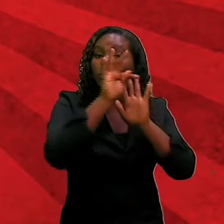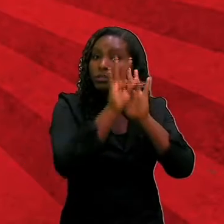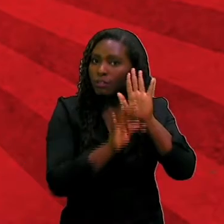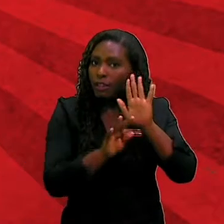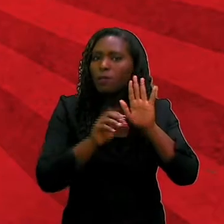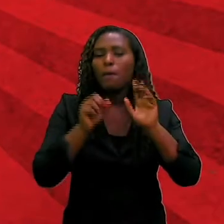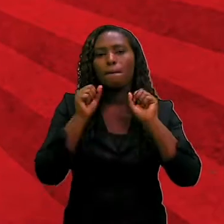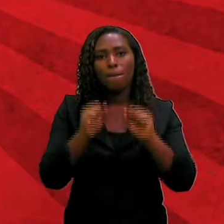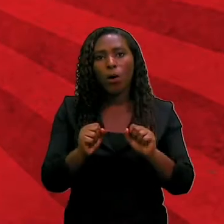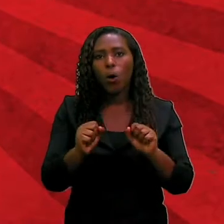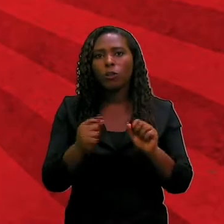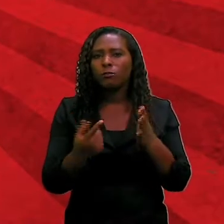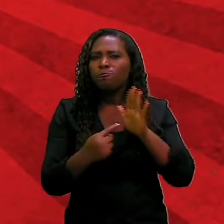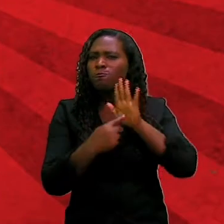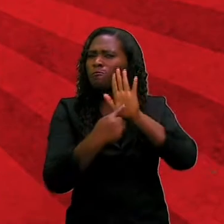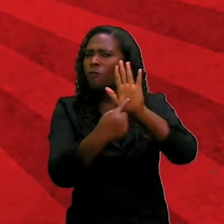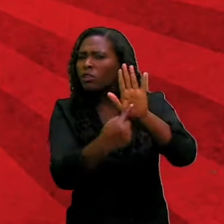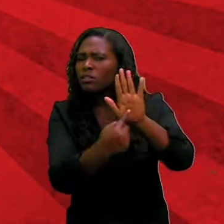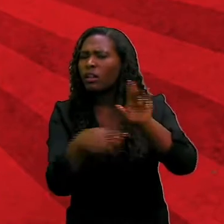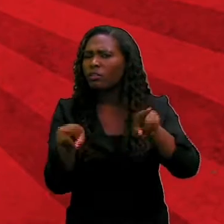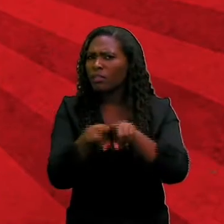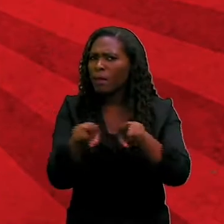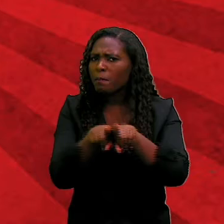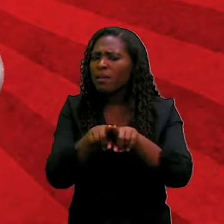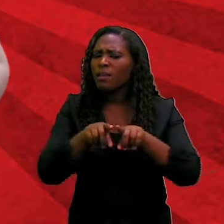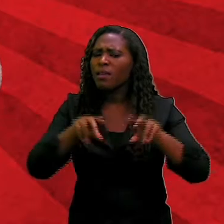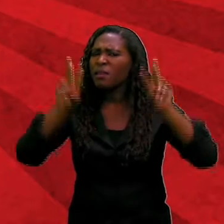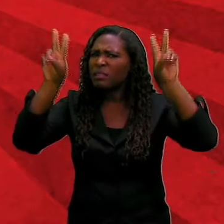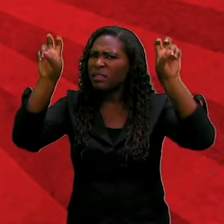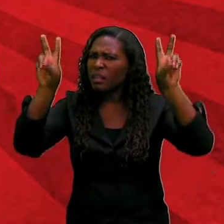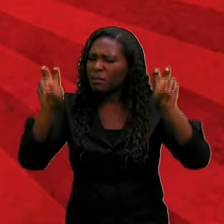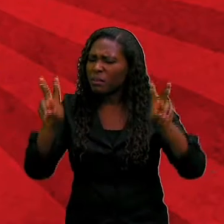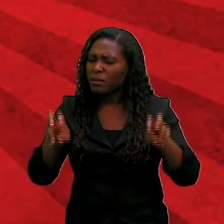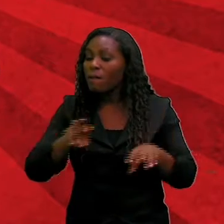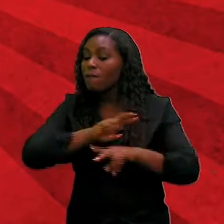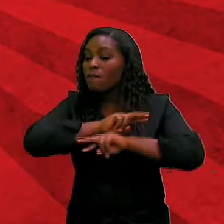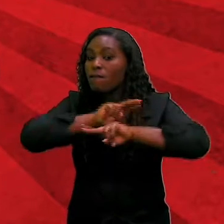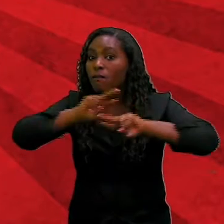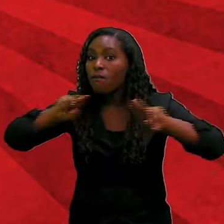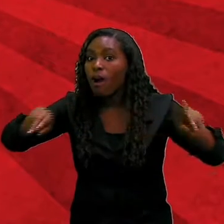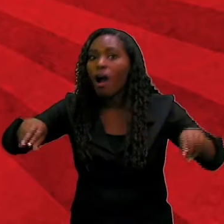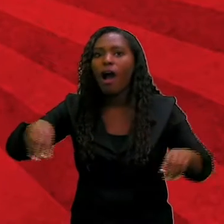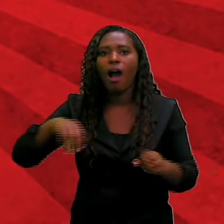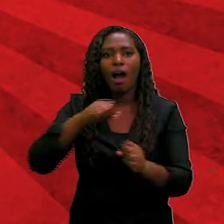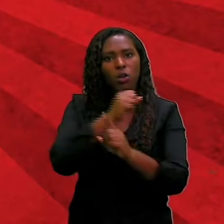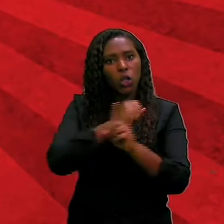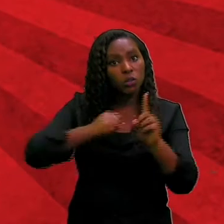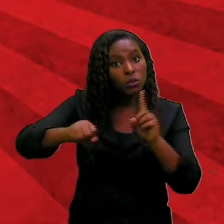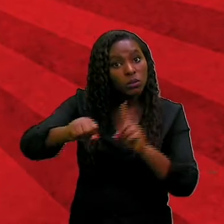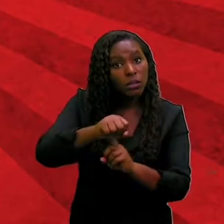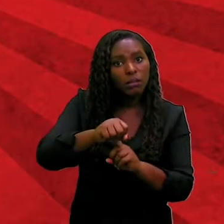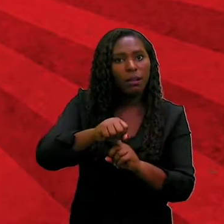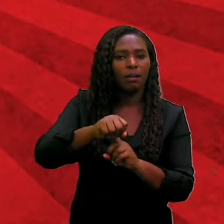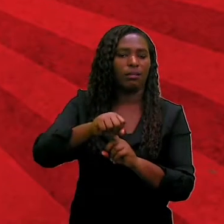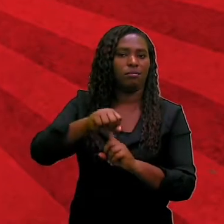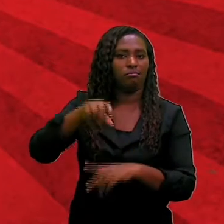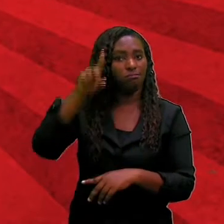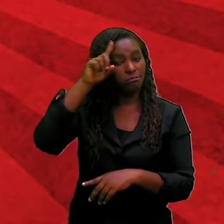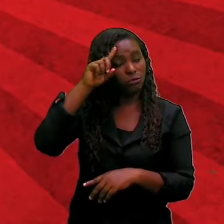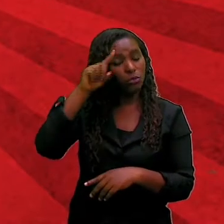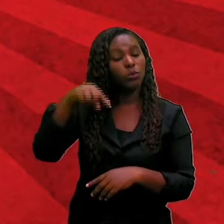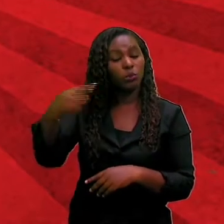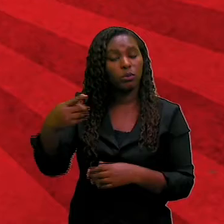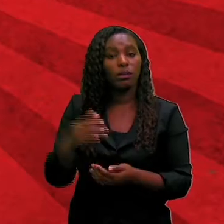nosso dia a dia e que estão relacionadas com o quê, pessoal? Arrisquem aí? Isso mesmo, a política e